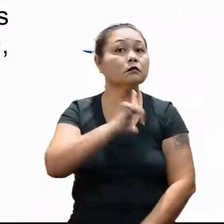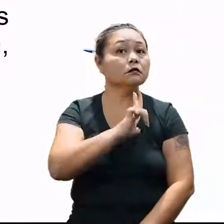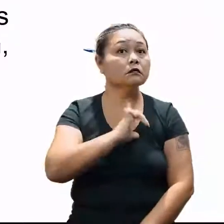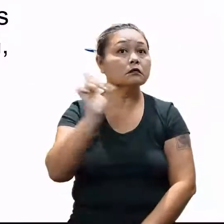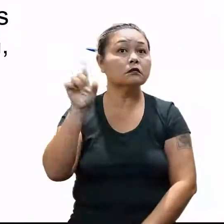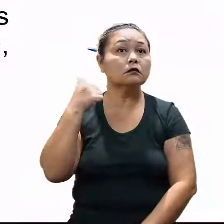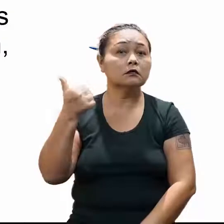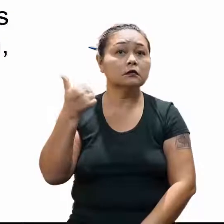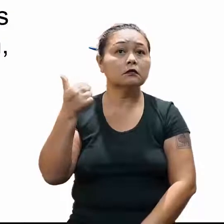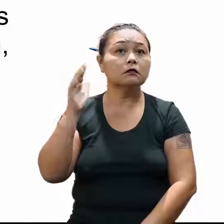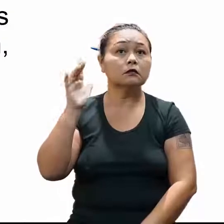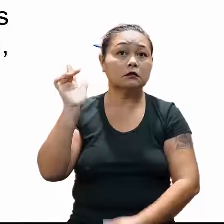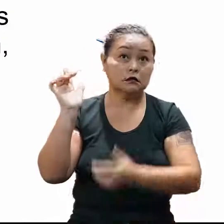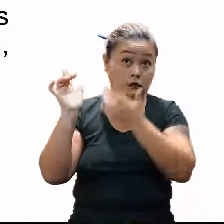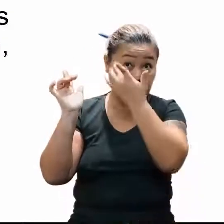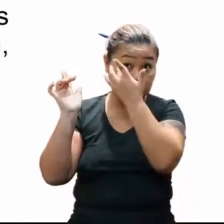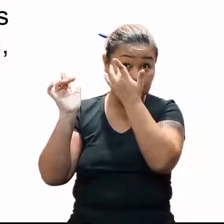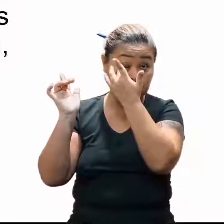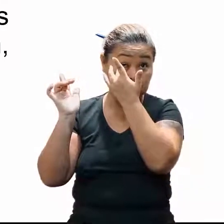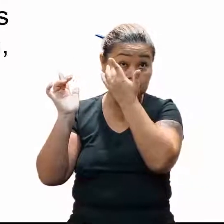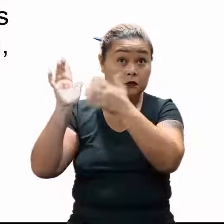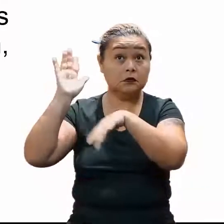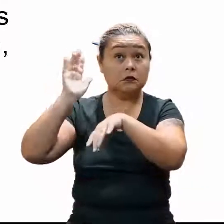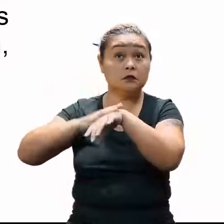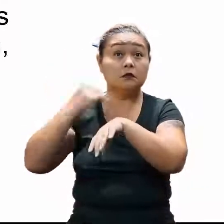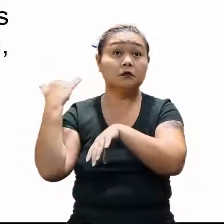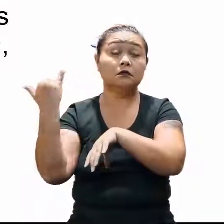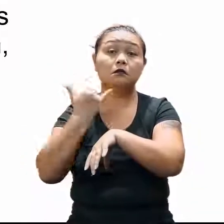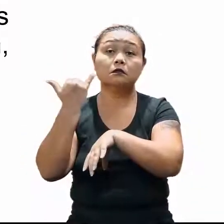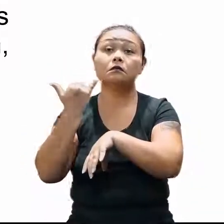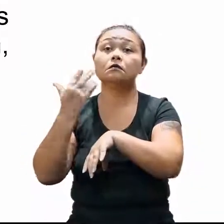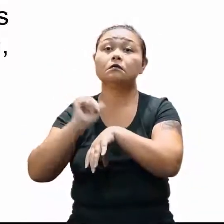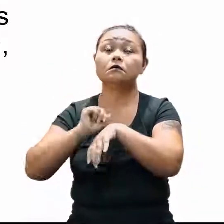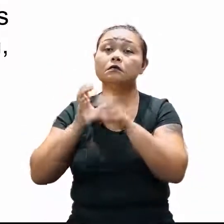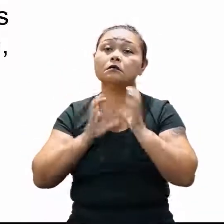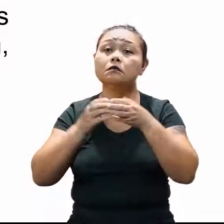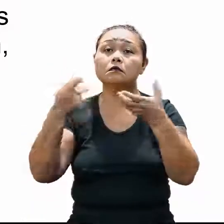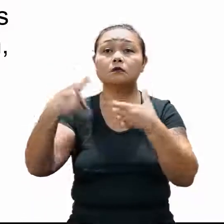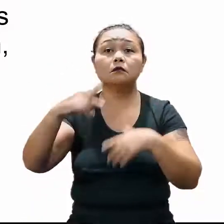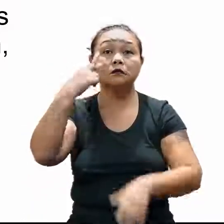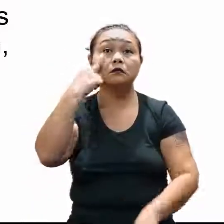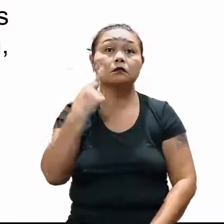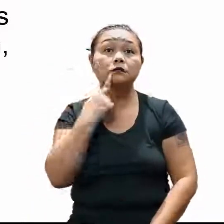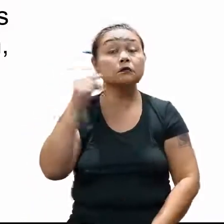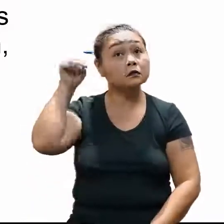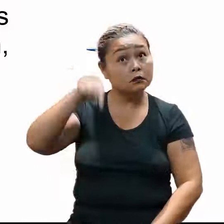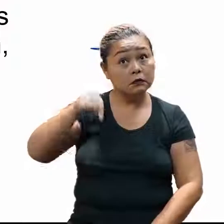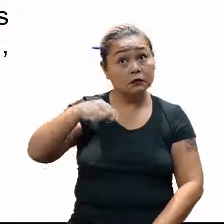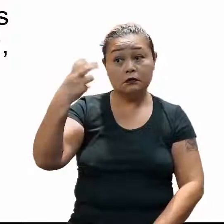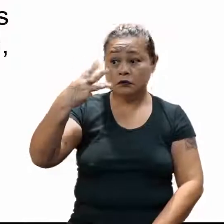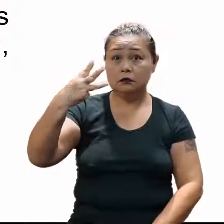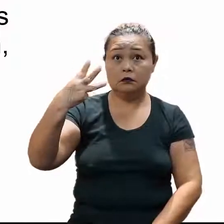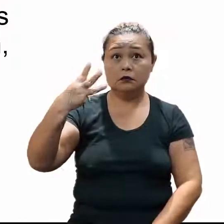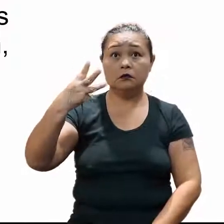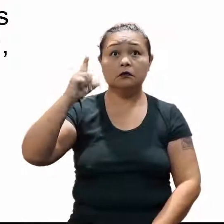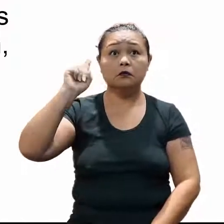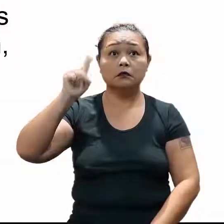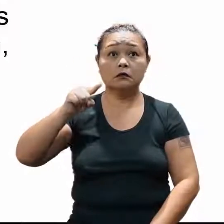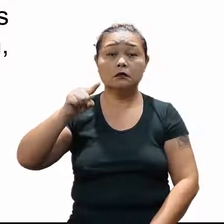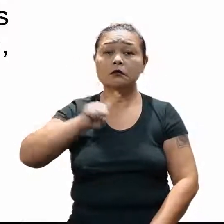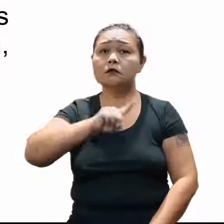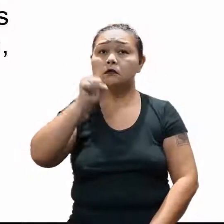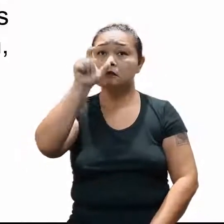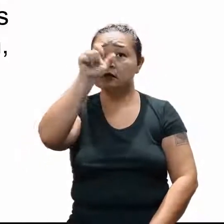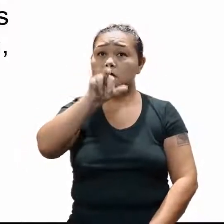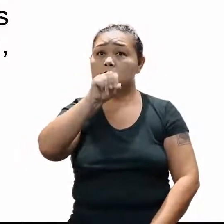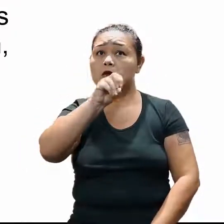aí essa mais importante das expedições para Rondônia. Foi exatamente a terceira, pois